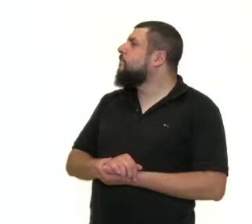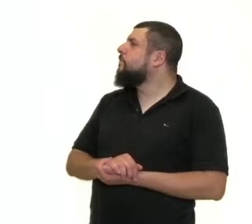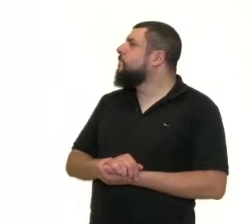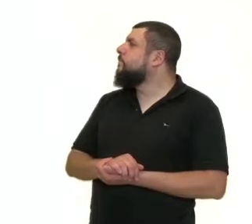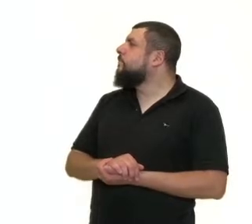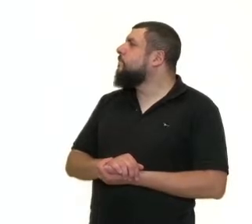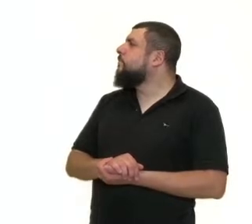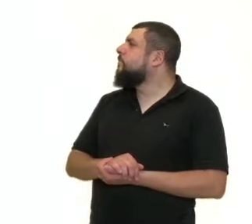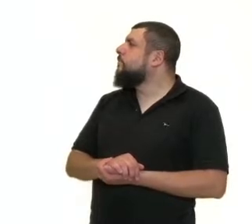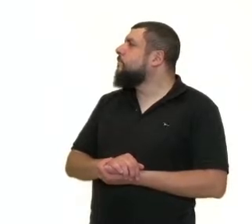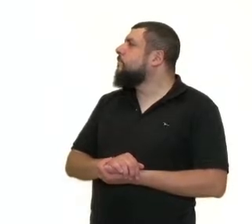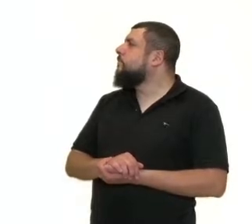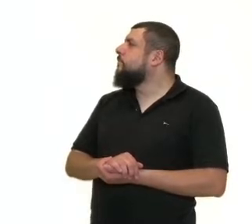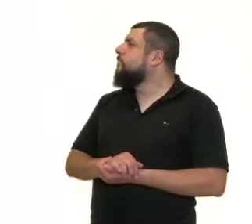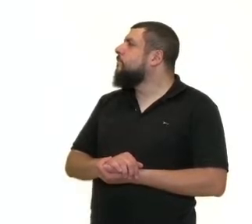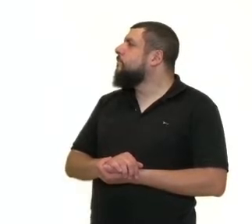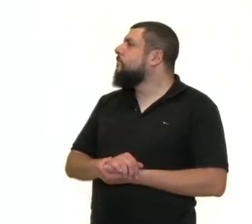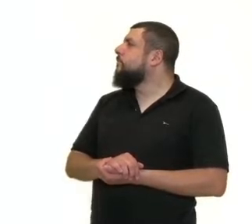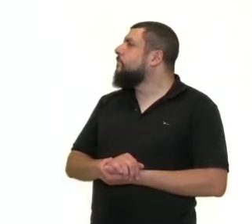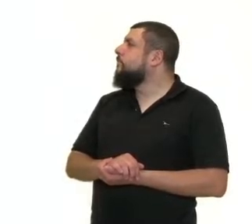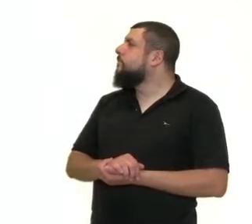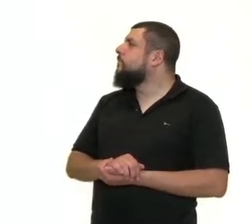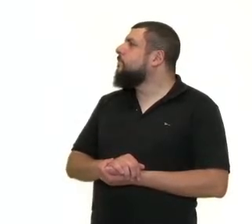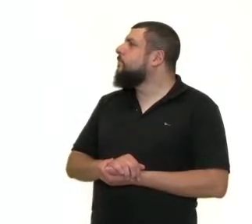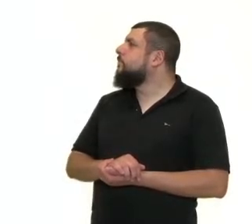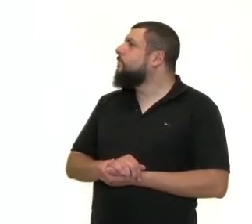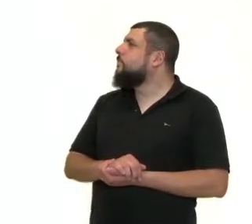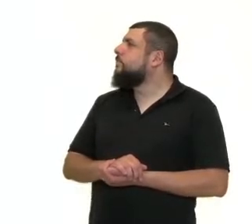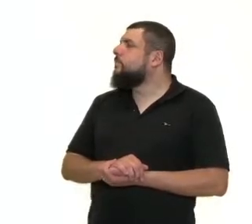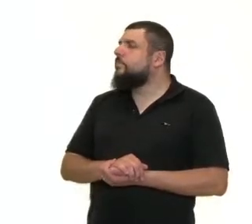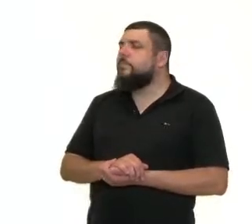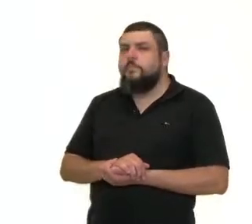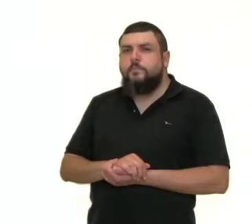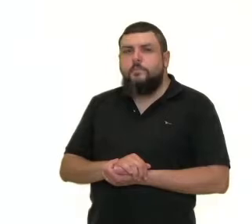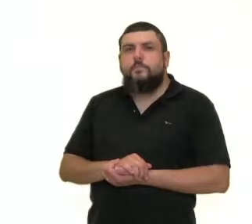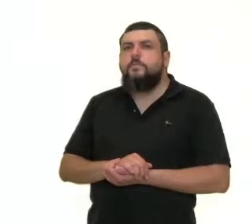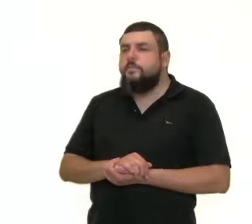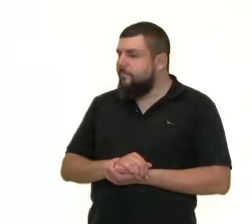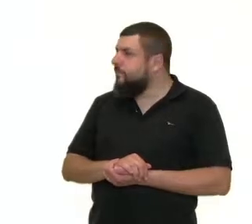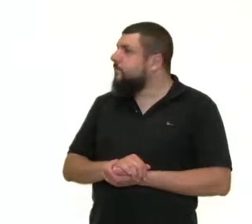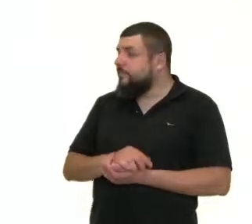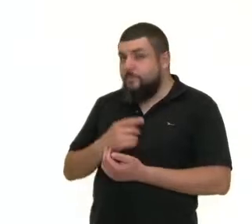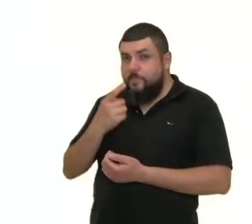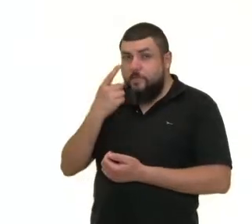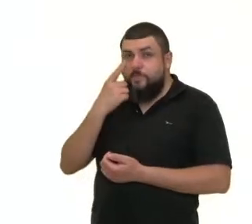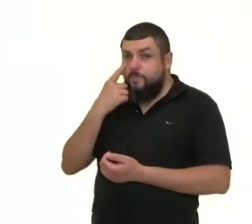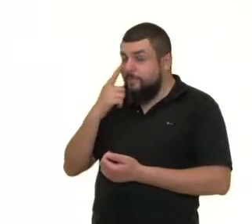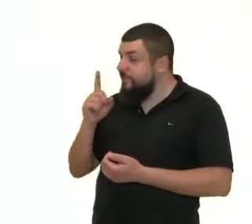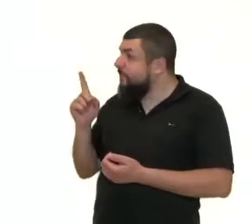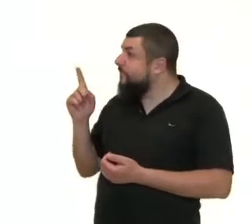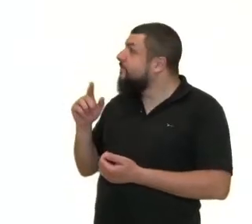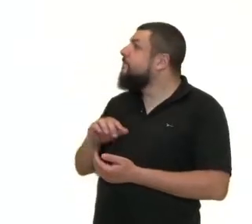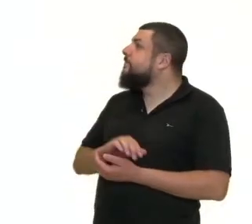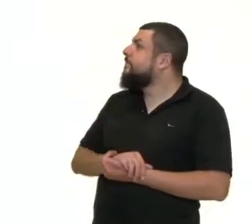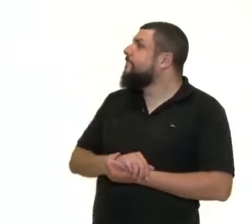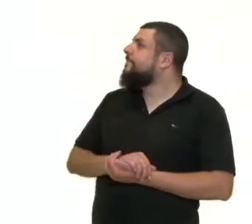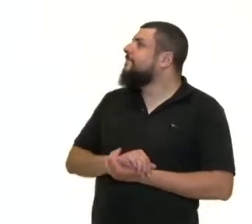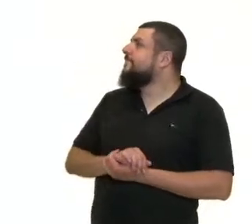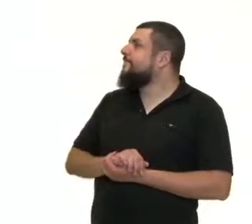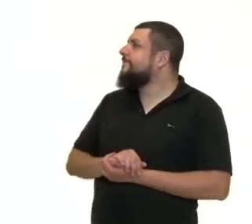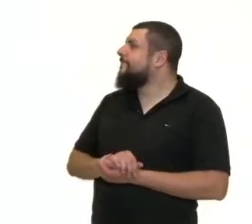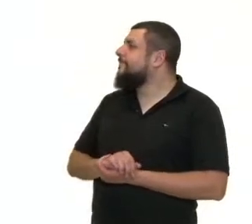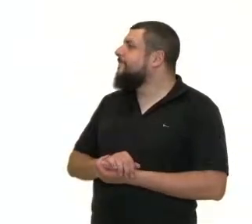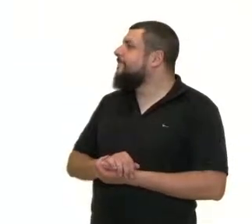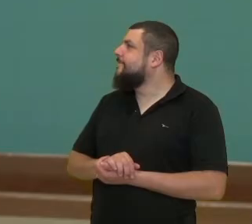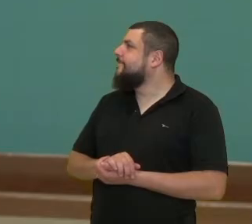ou expressões que relacionam, ou seja, que ligam duas orações, ligam dois termos que têm a